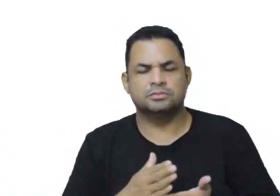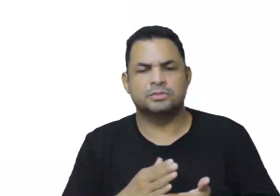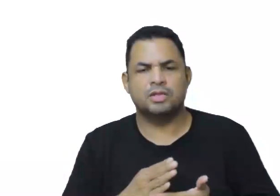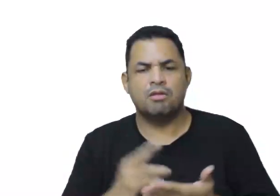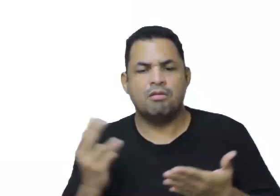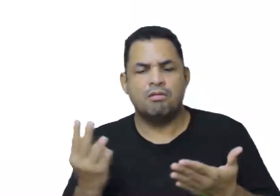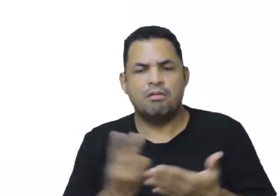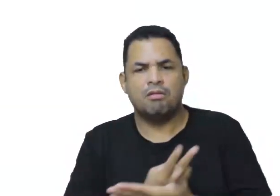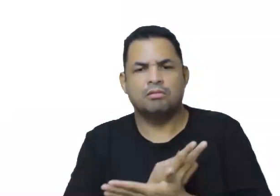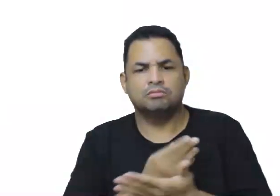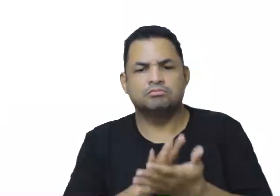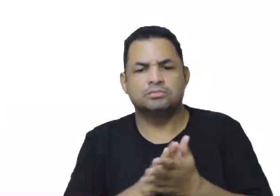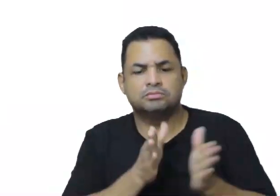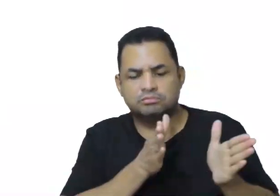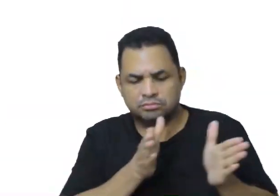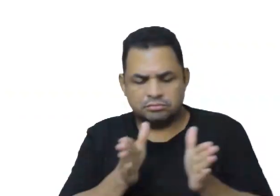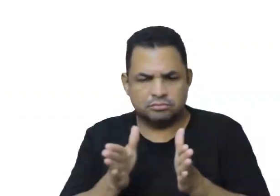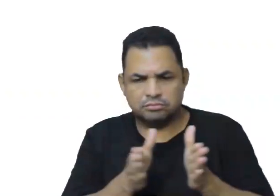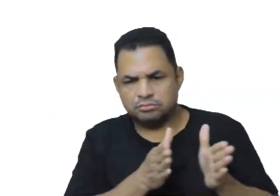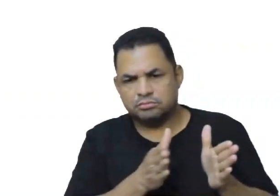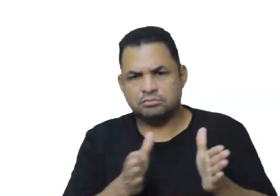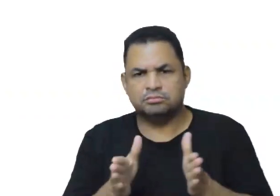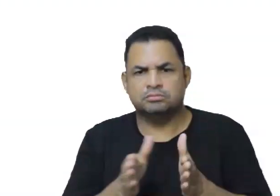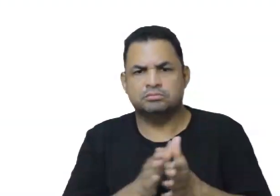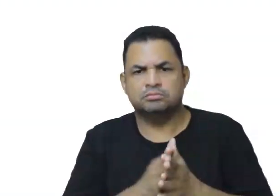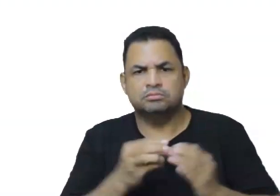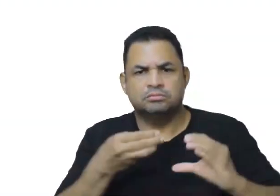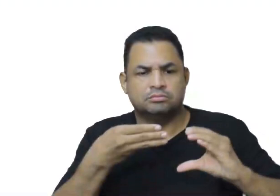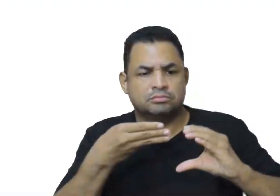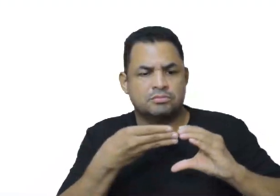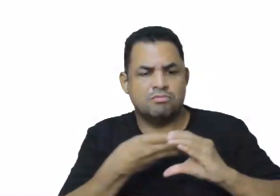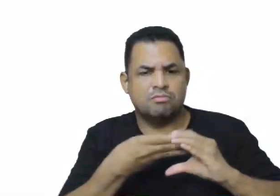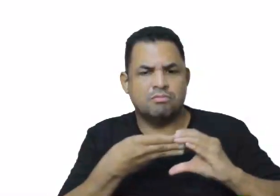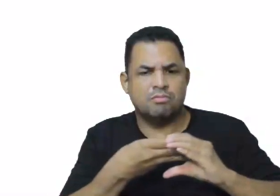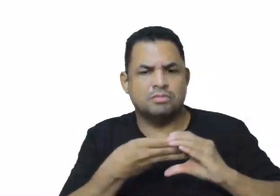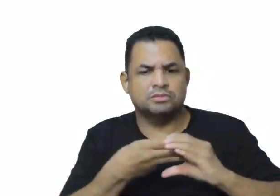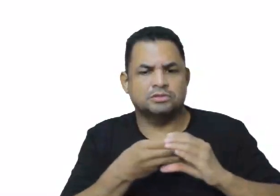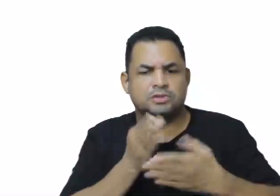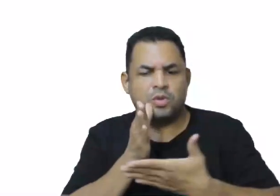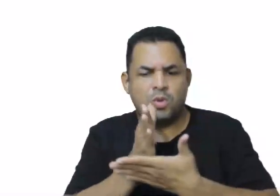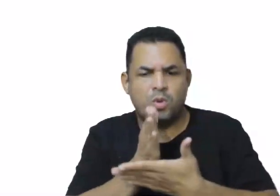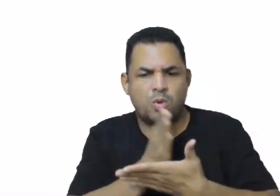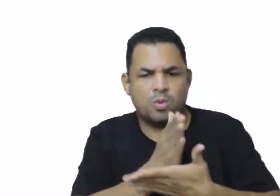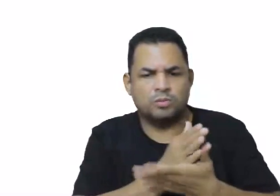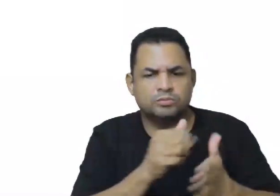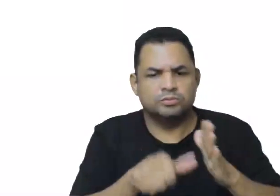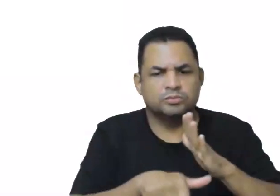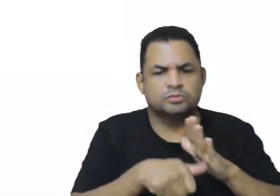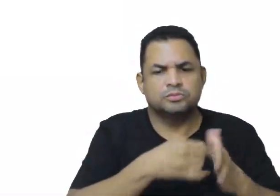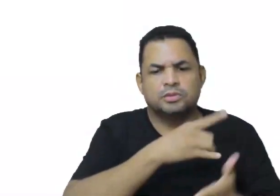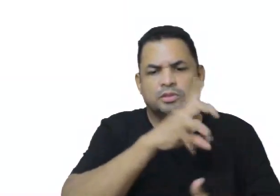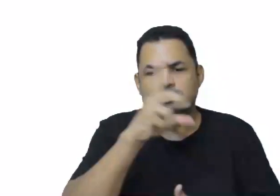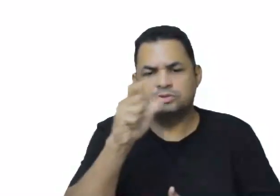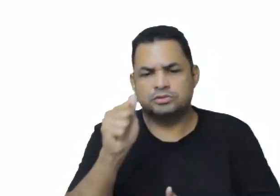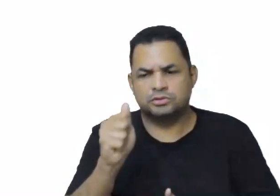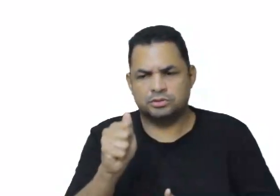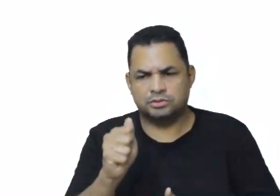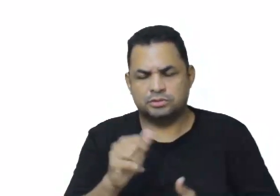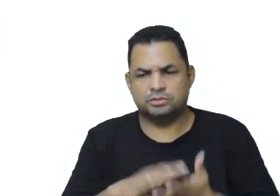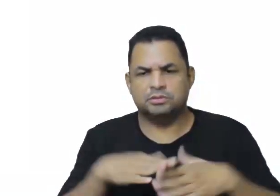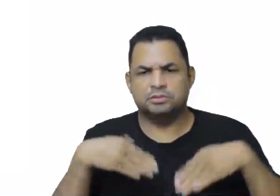acontecer nesse período em que as células ainda estão se dividindo ali nos primeiros dias,